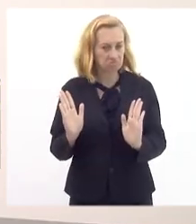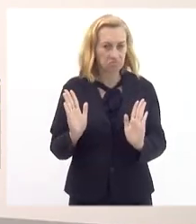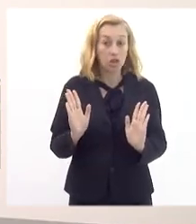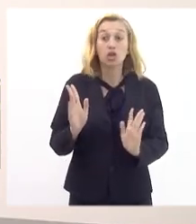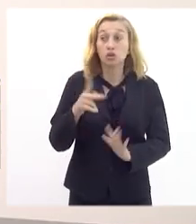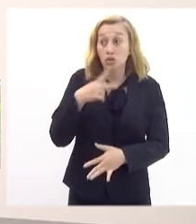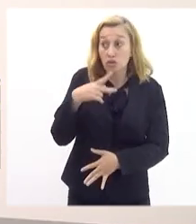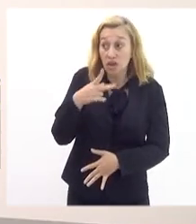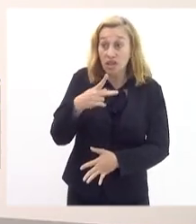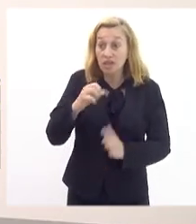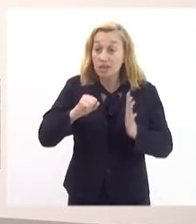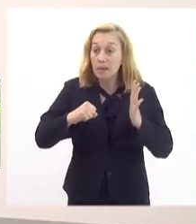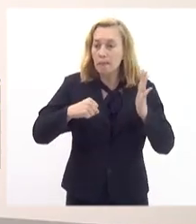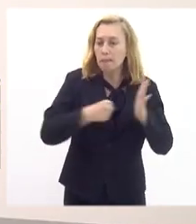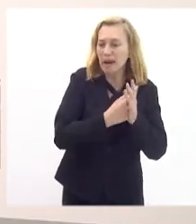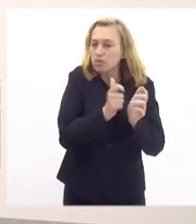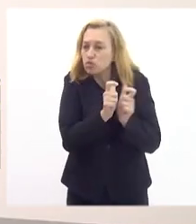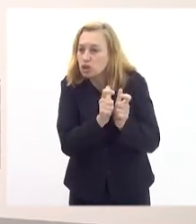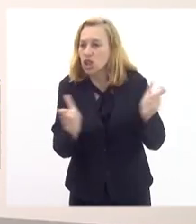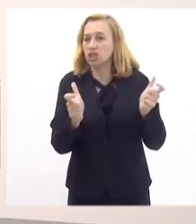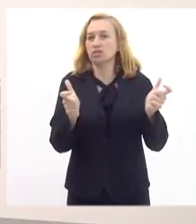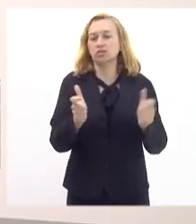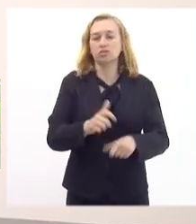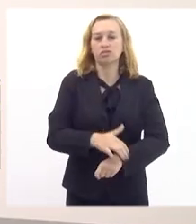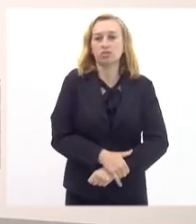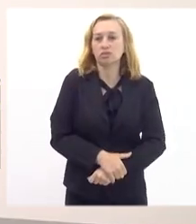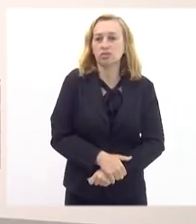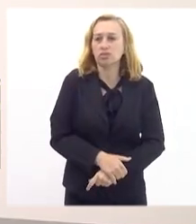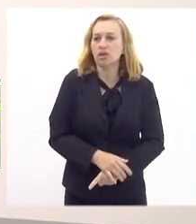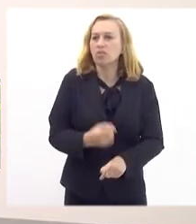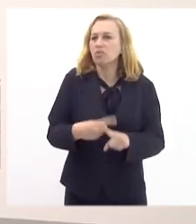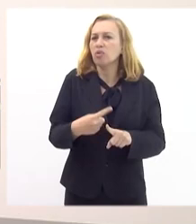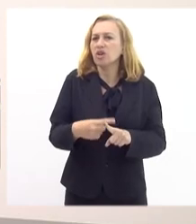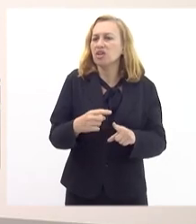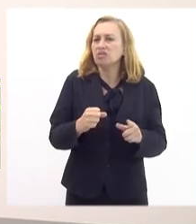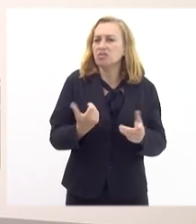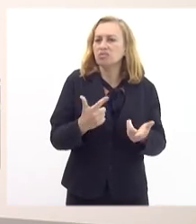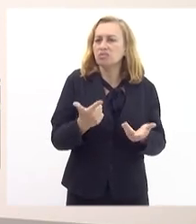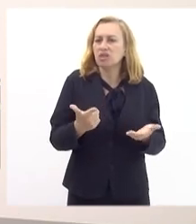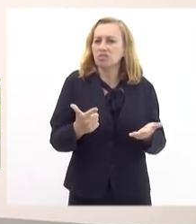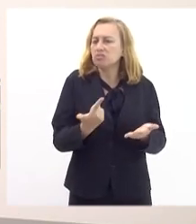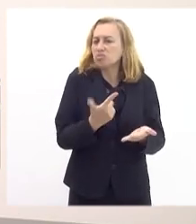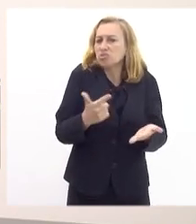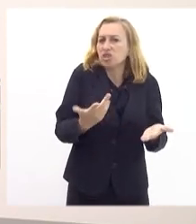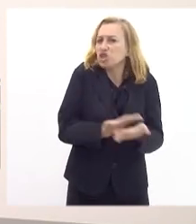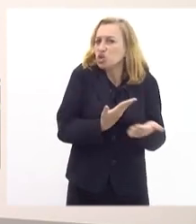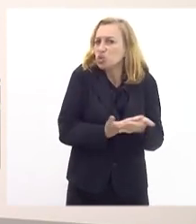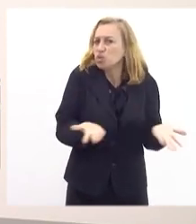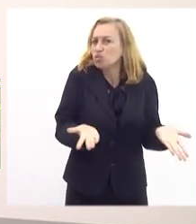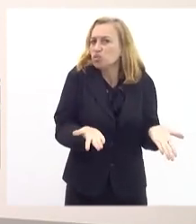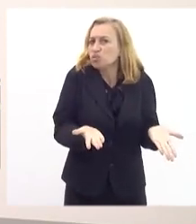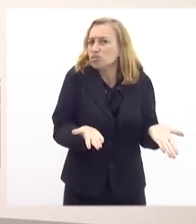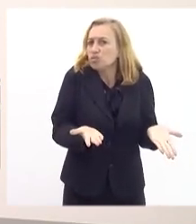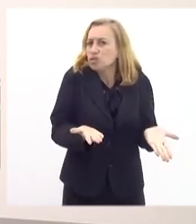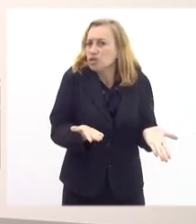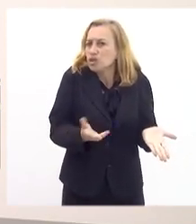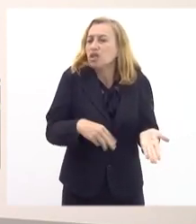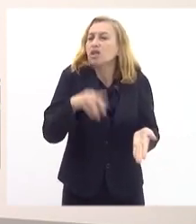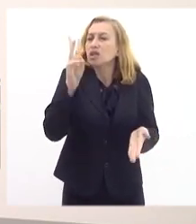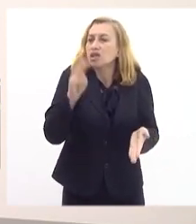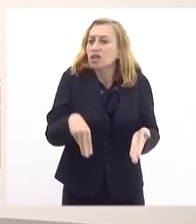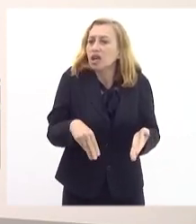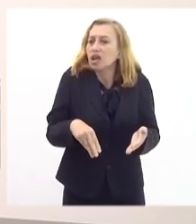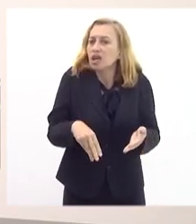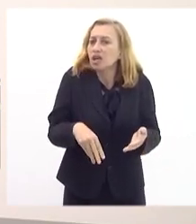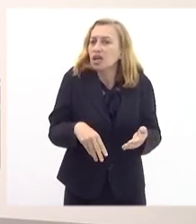e eu tô dizendo Impacto potencial porque eu não tô dizendo que tem pacto não tem estudo cadê quem abrir